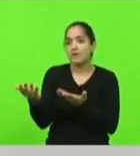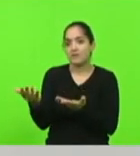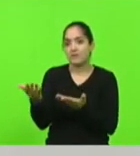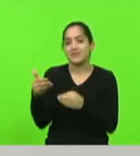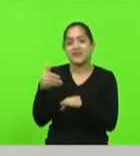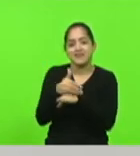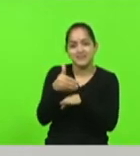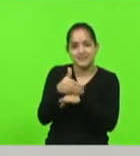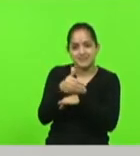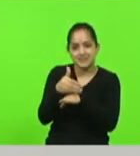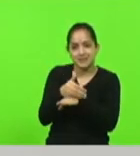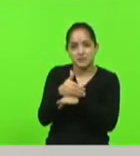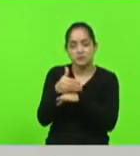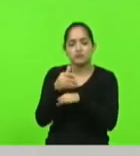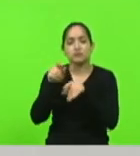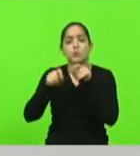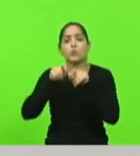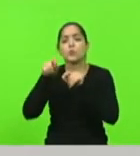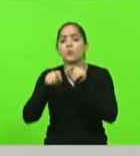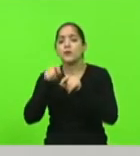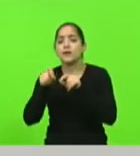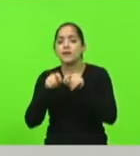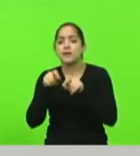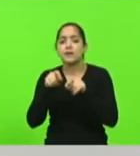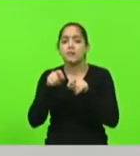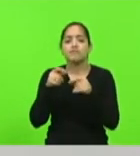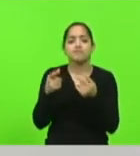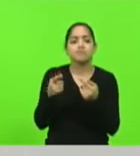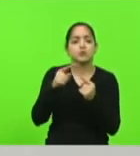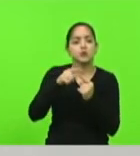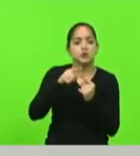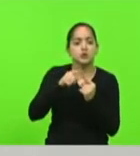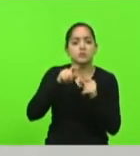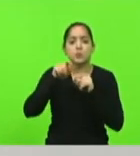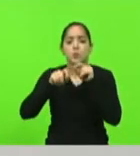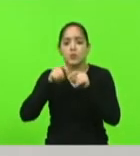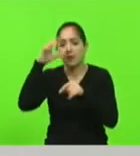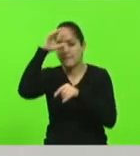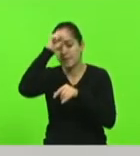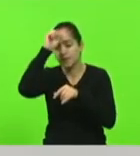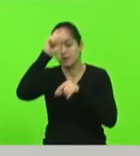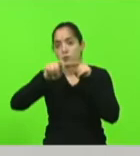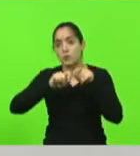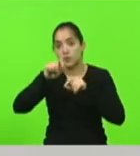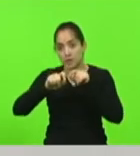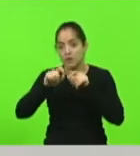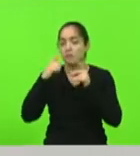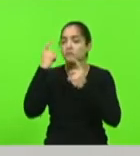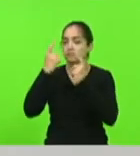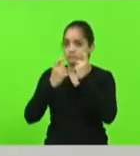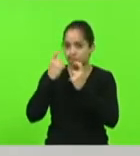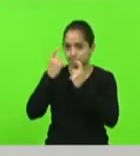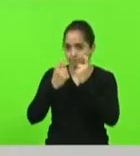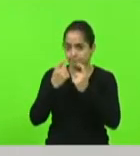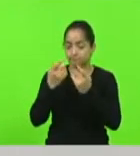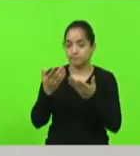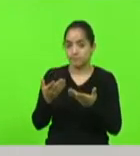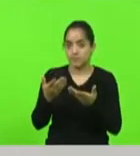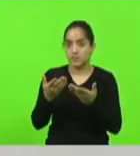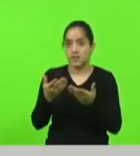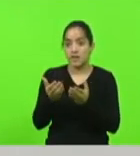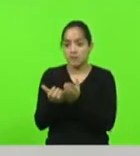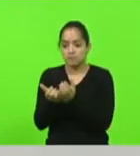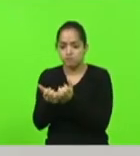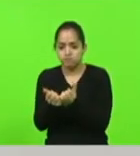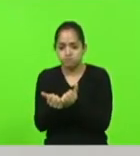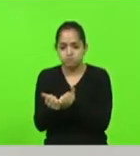acesso, o que é que eles estão jogando e o que estão aprendendo nesses jogos. Isso é preocupante. Então, ao mesmo tempo que ele é um grande